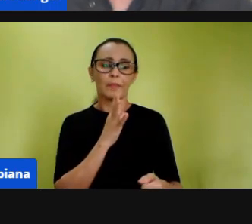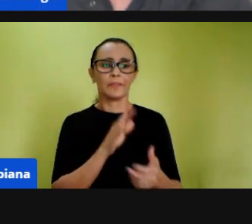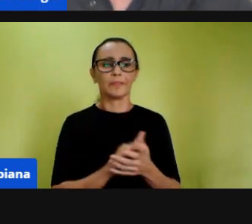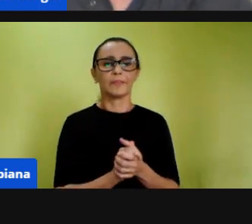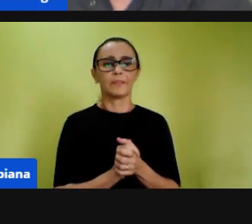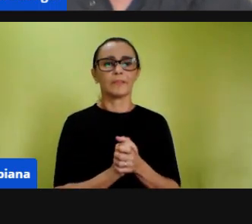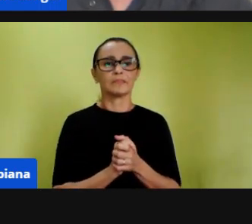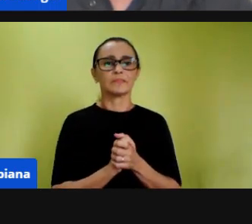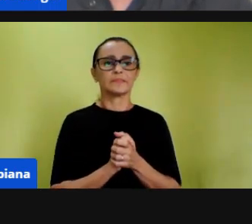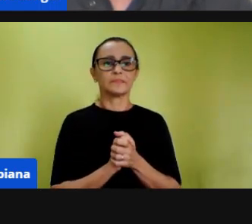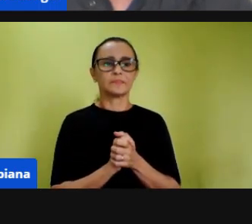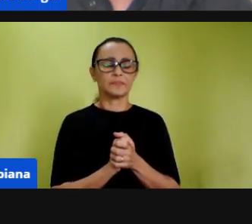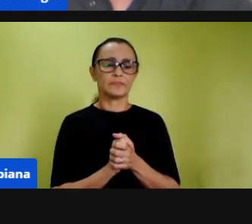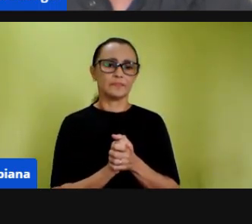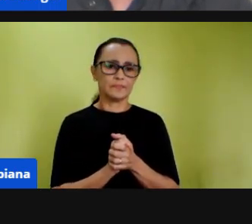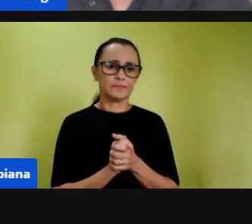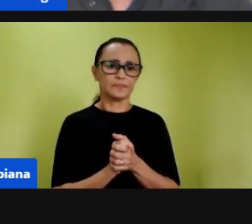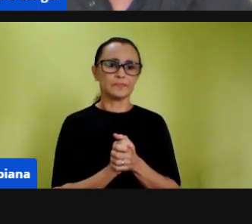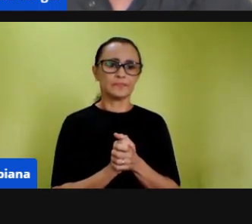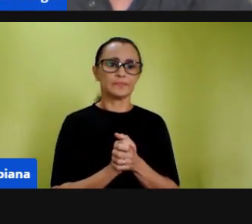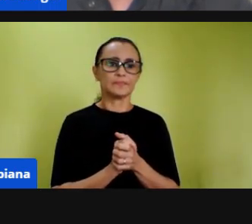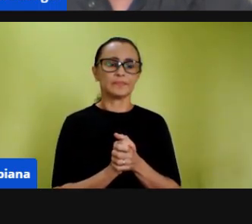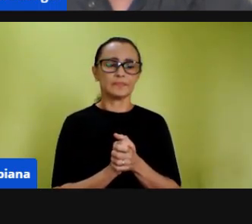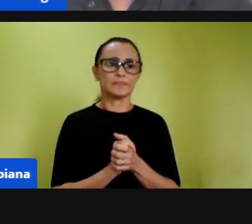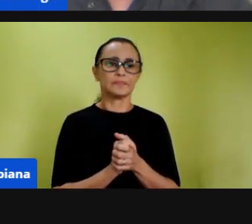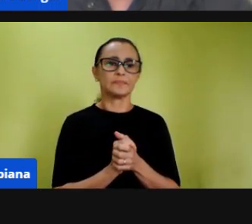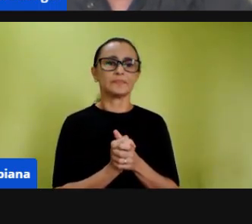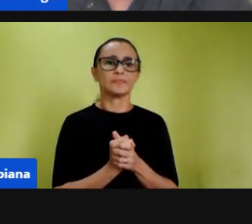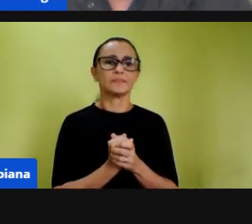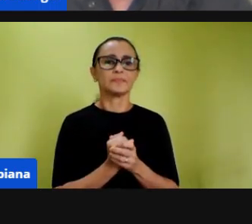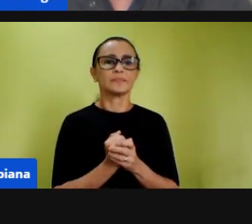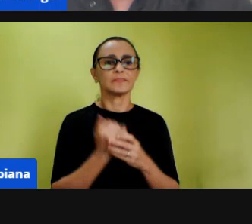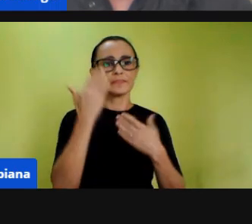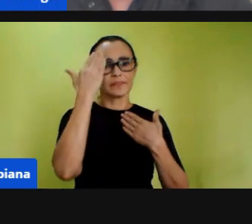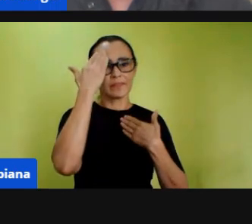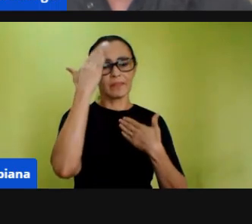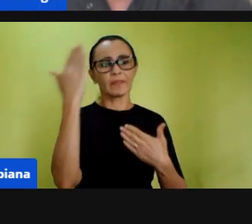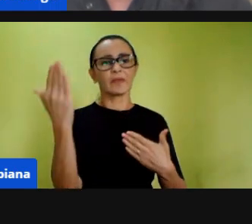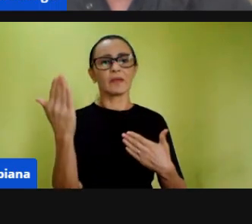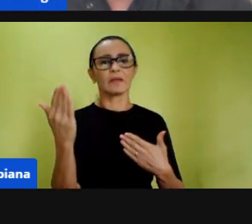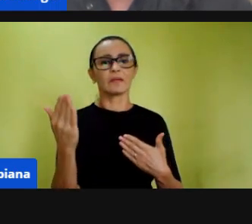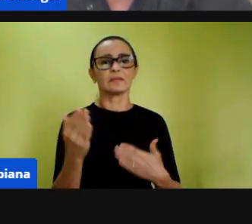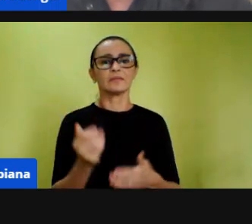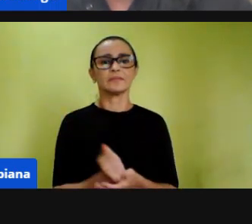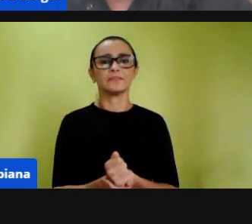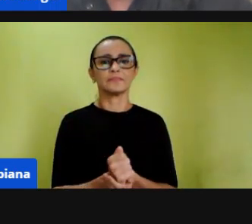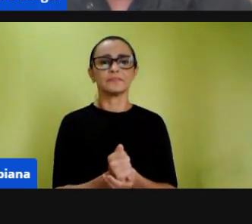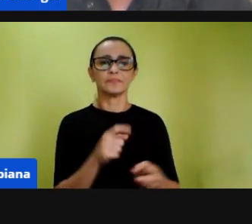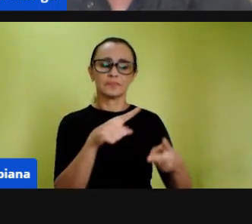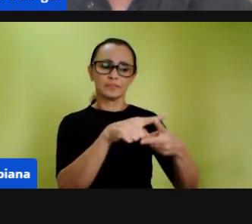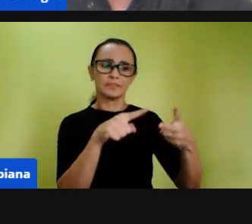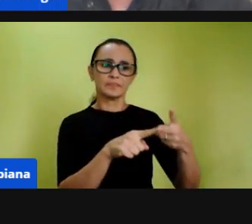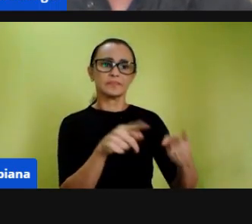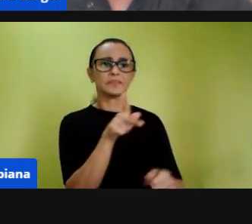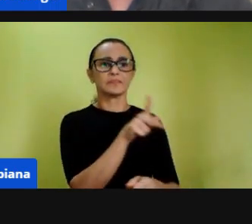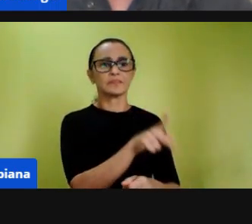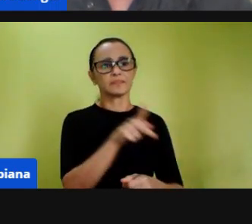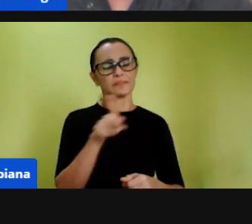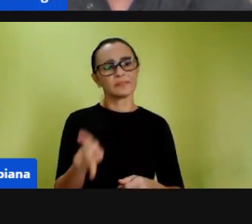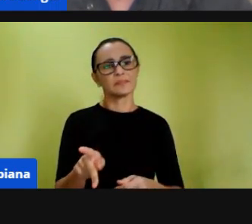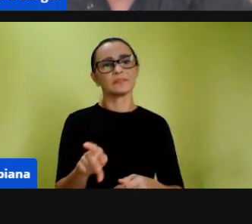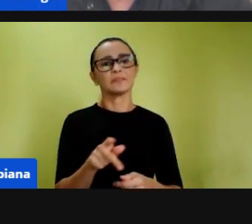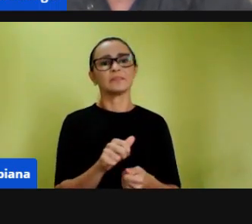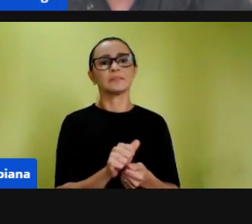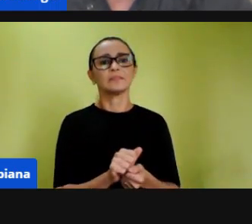Uhum. Muito bem. Obrigado, professora Elisângela, professor Jorge.